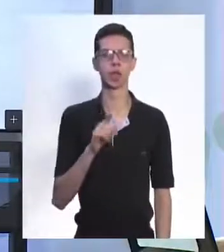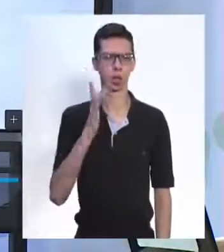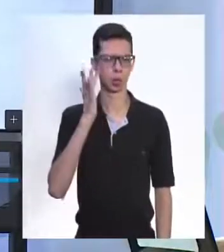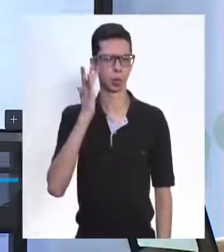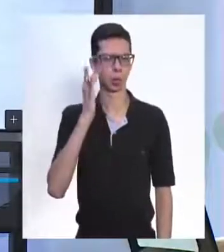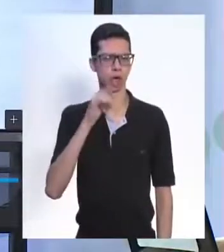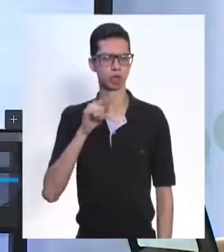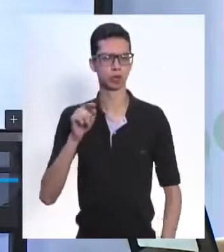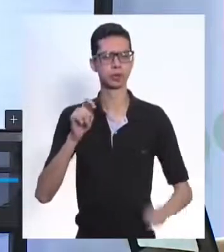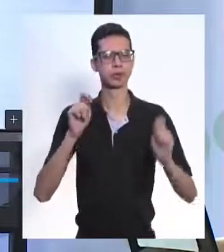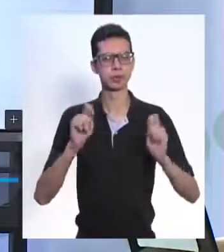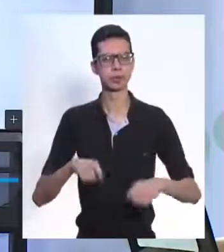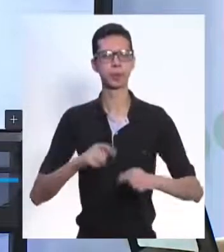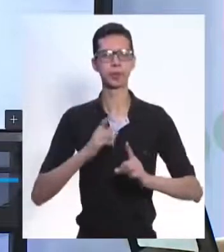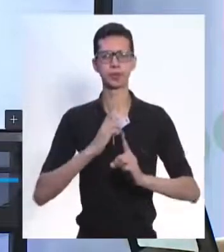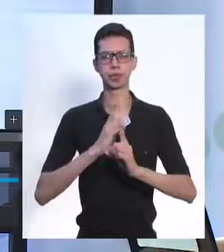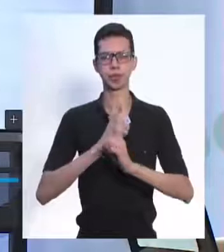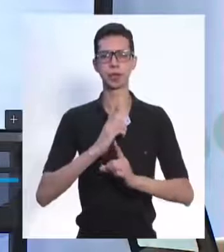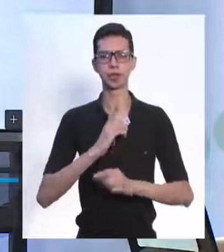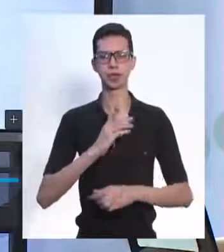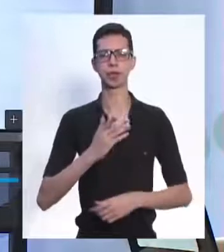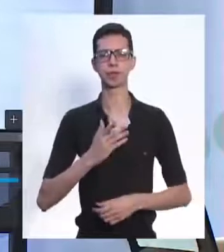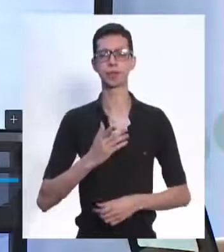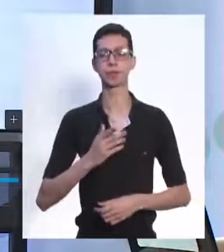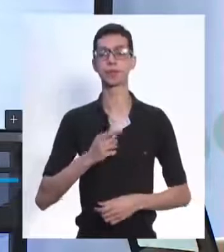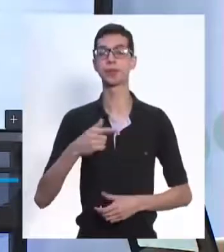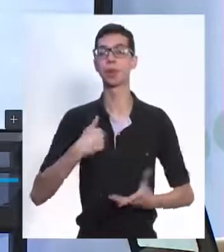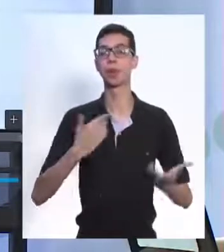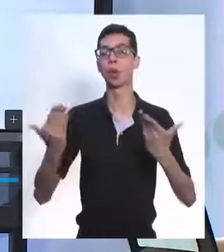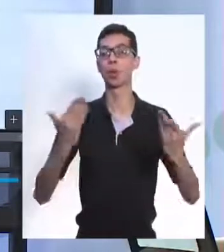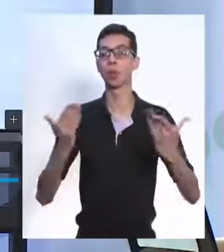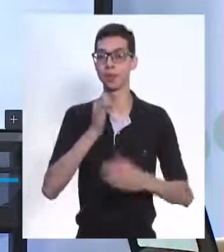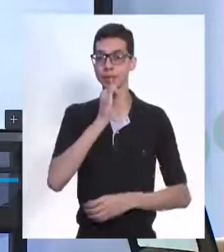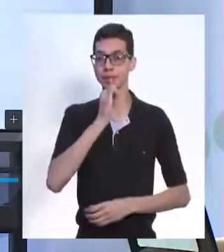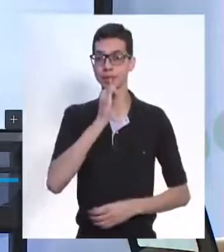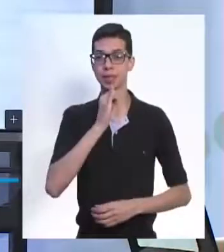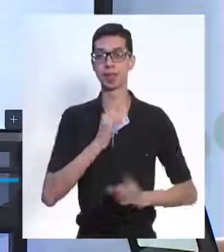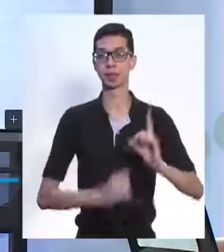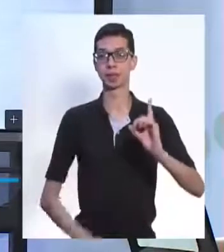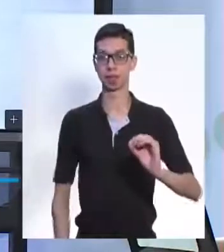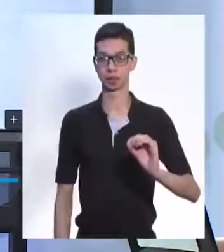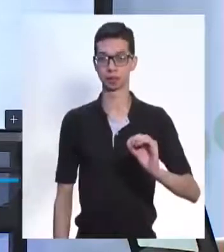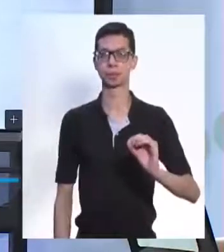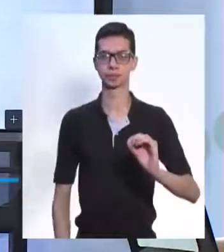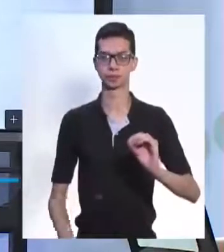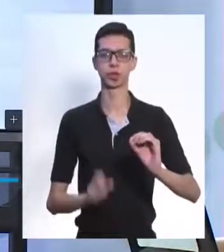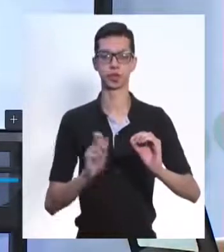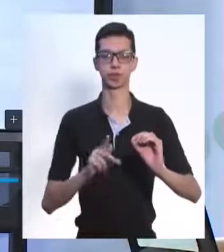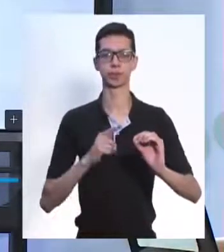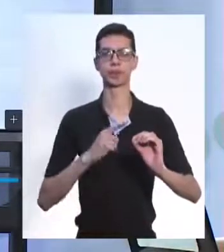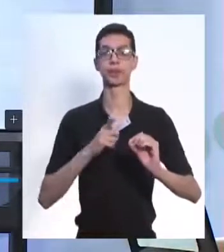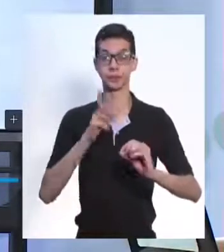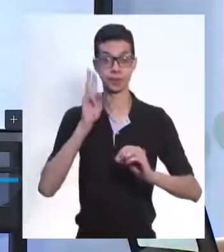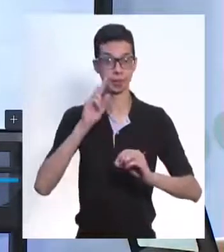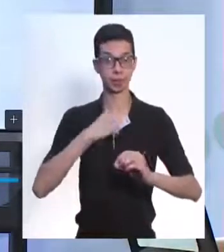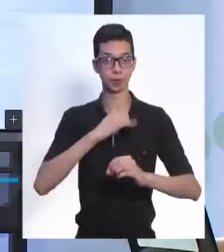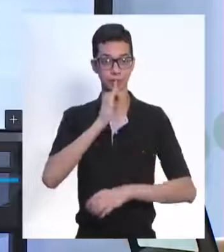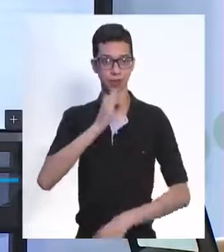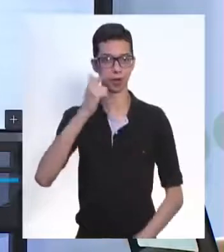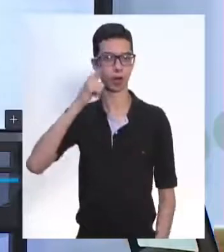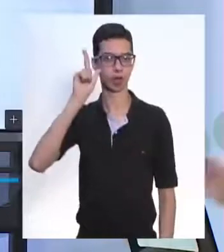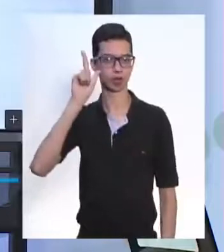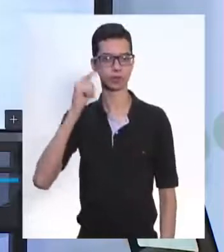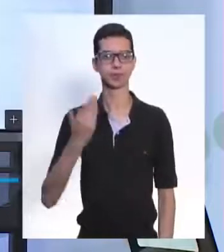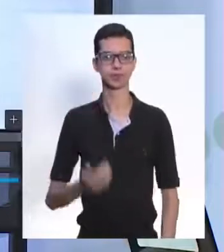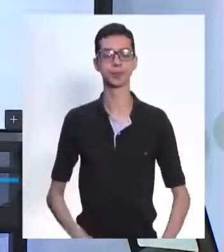partir dela vocês encontrem qualquer uma. Eu vou fazer a relação ali do 10. Ó, lembra? Eu falei ontem. 10